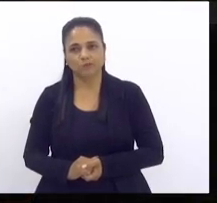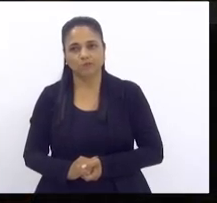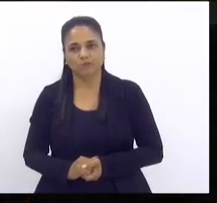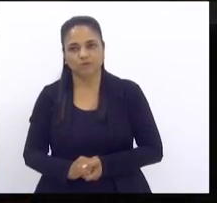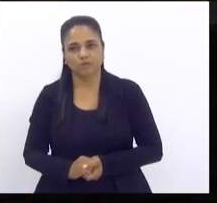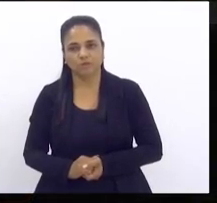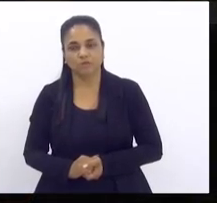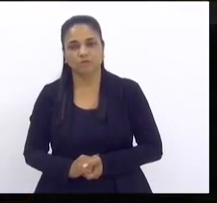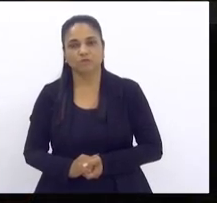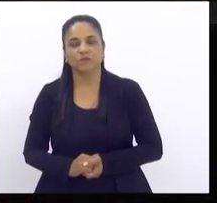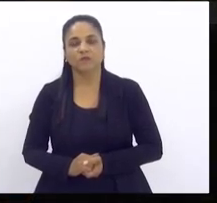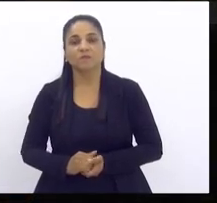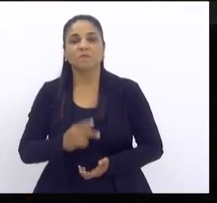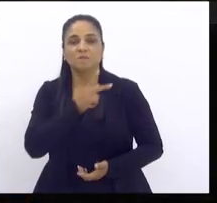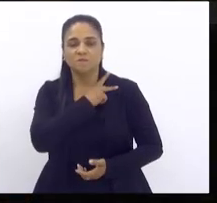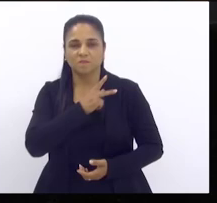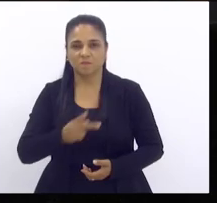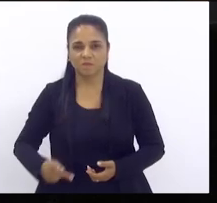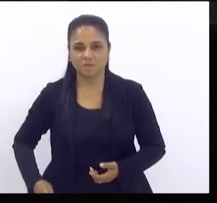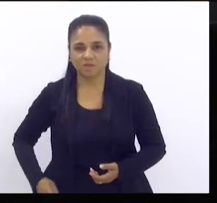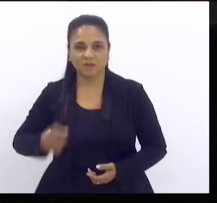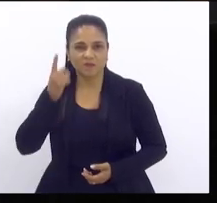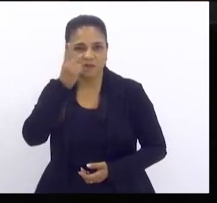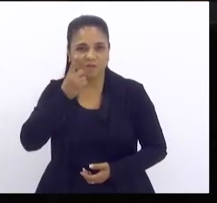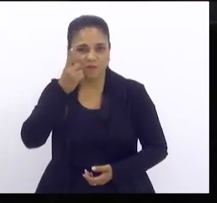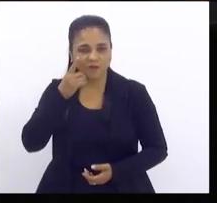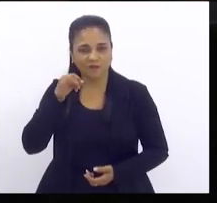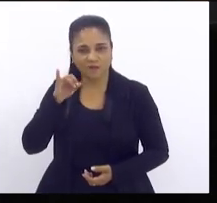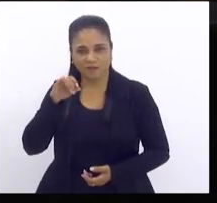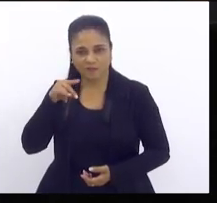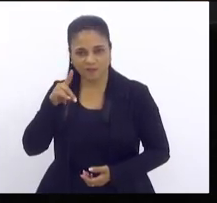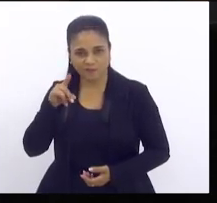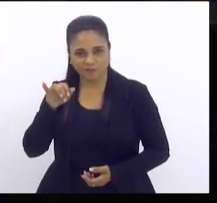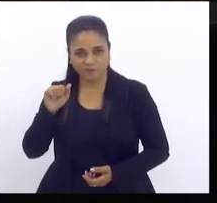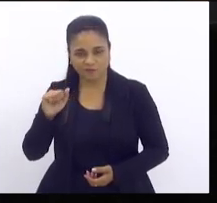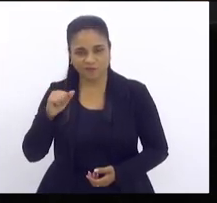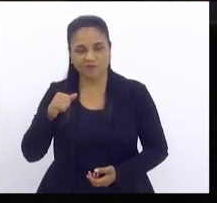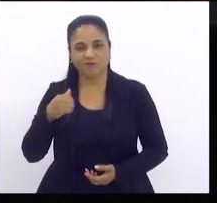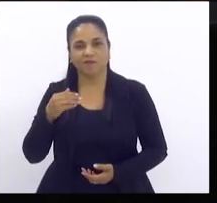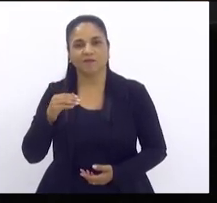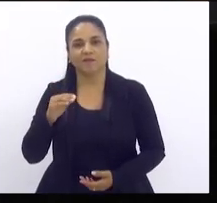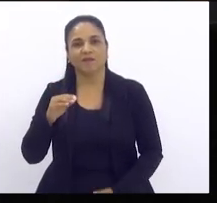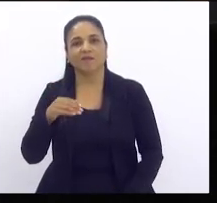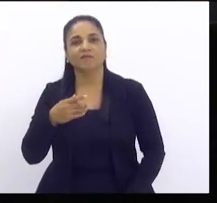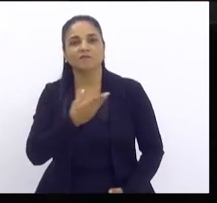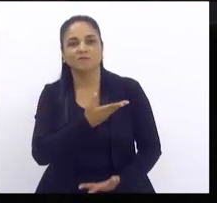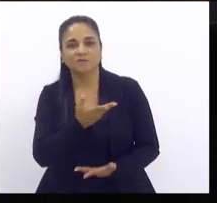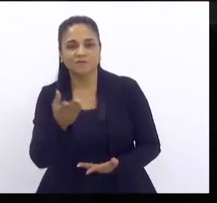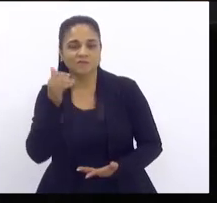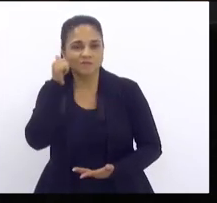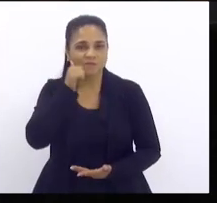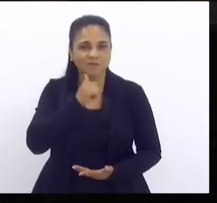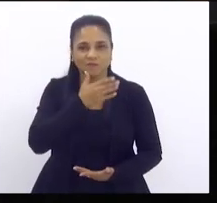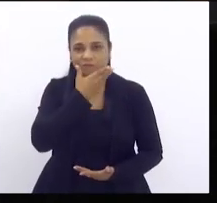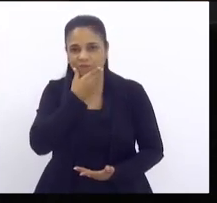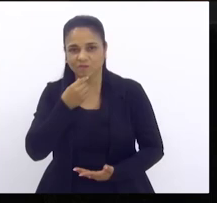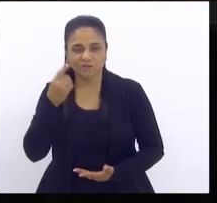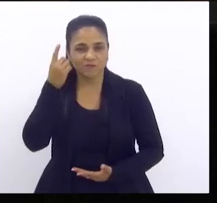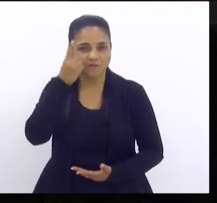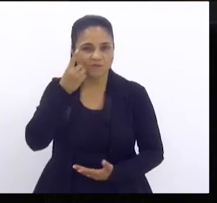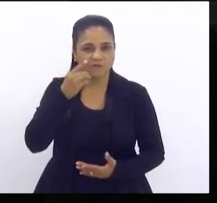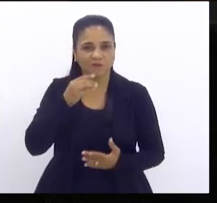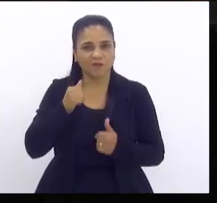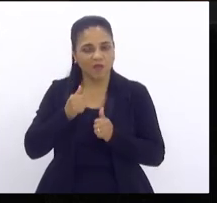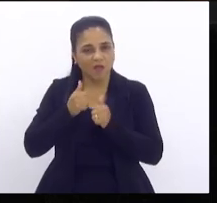senhora Presidente deputada í armau senhoras e senhores deputados que nos